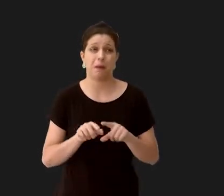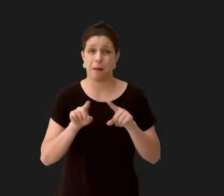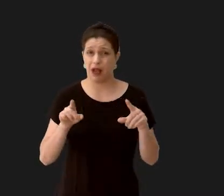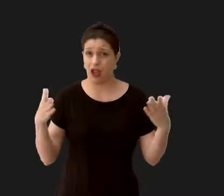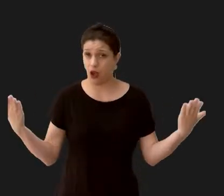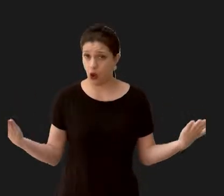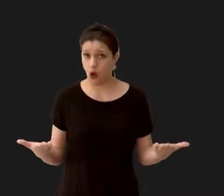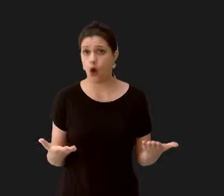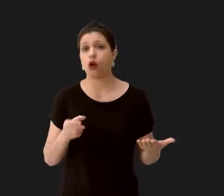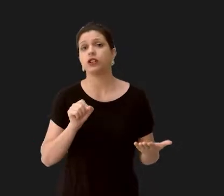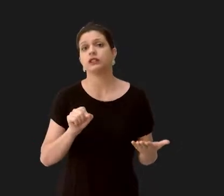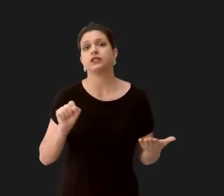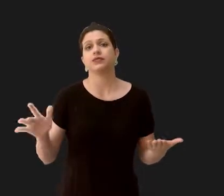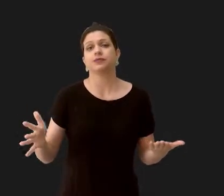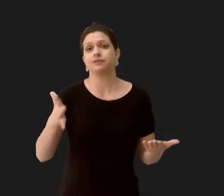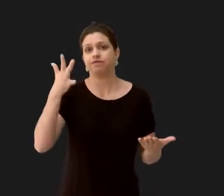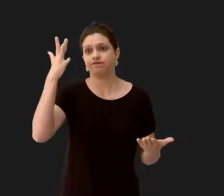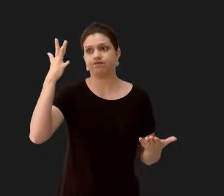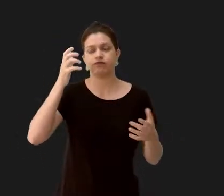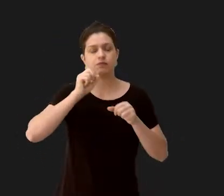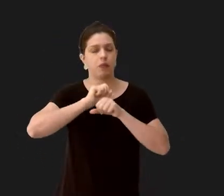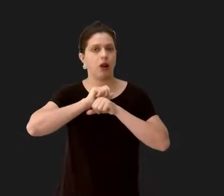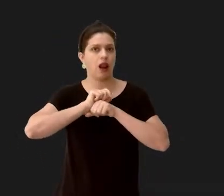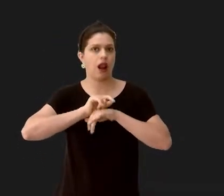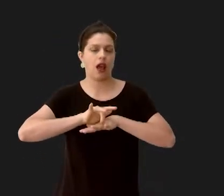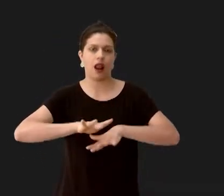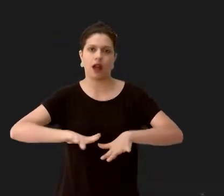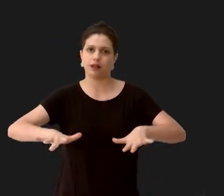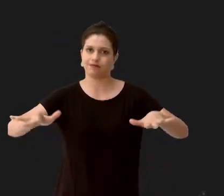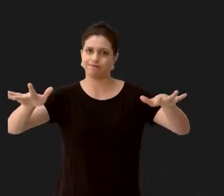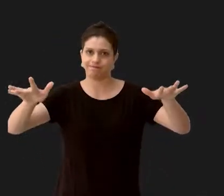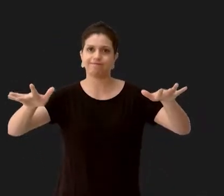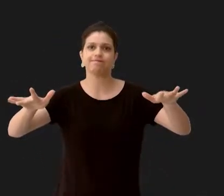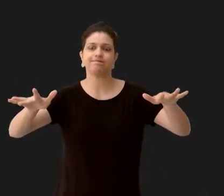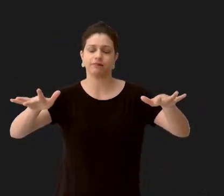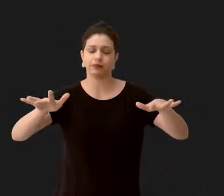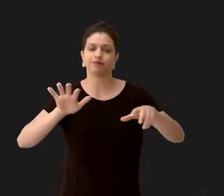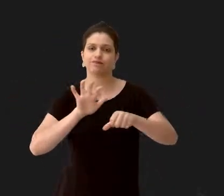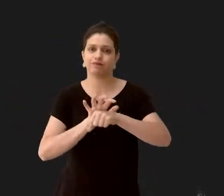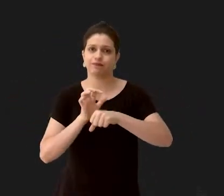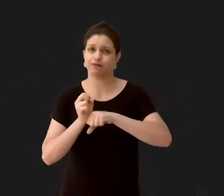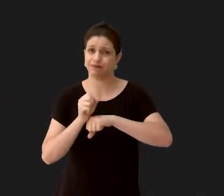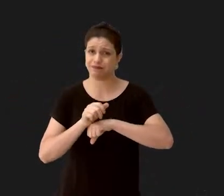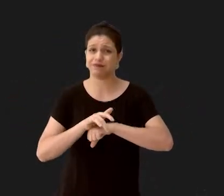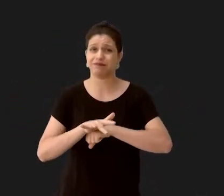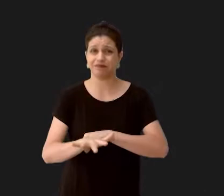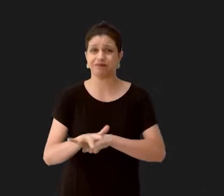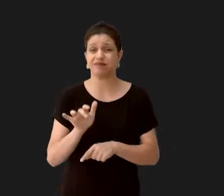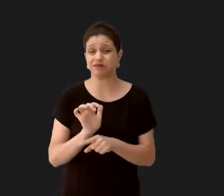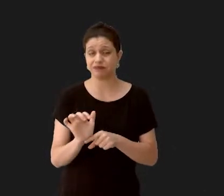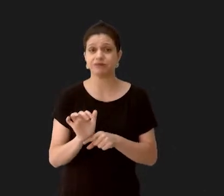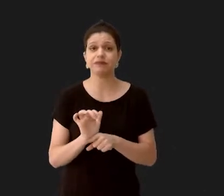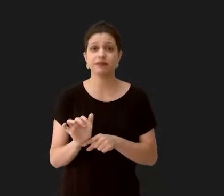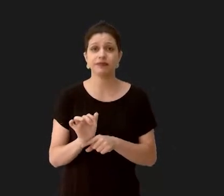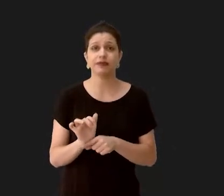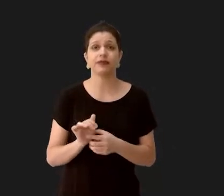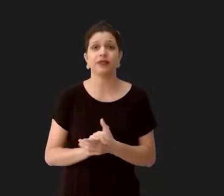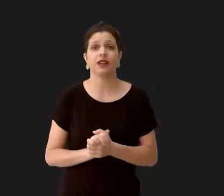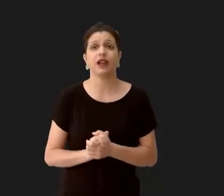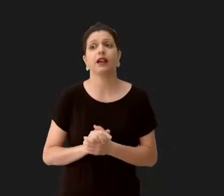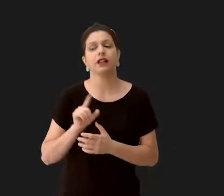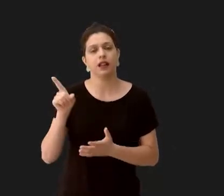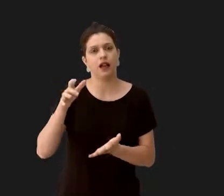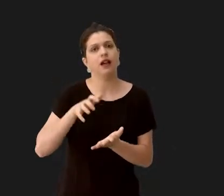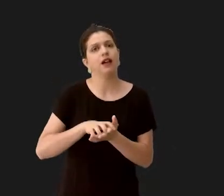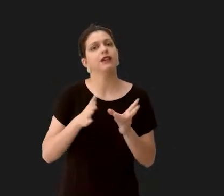estado. Hoje a gente vê um estouro desse coronavírus, desse